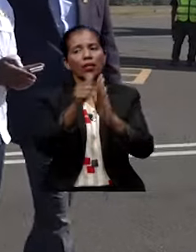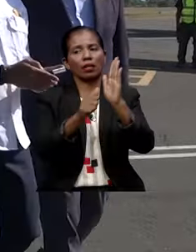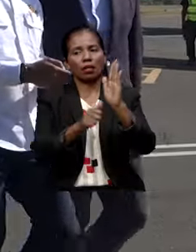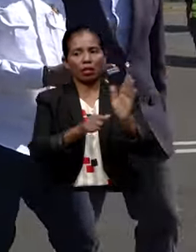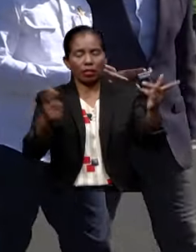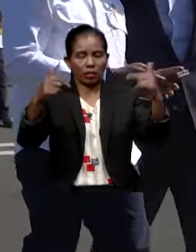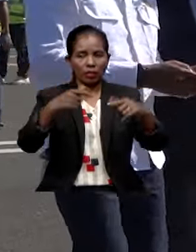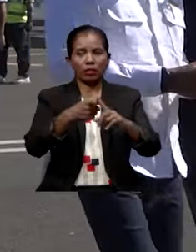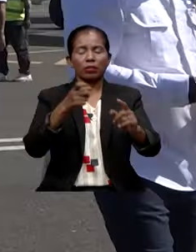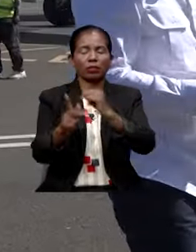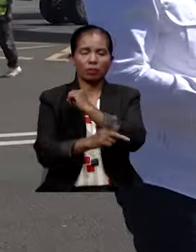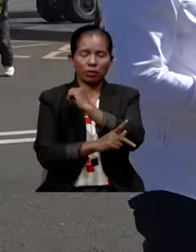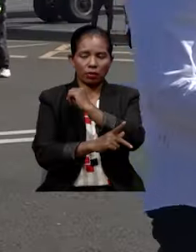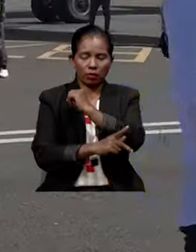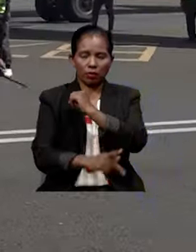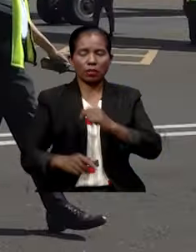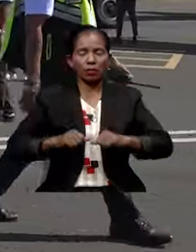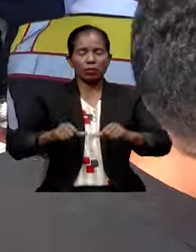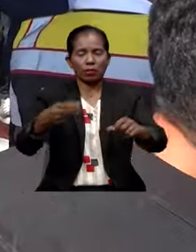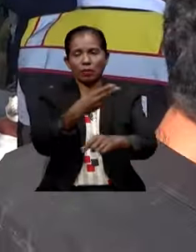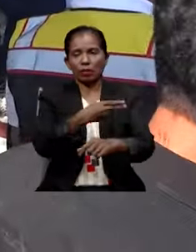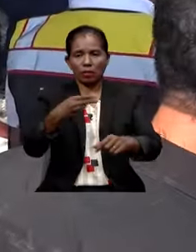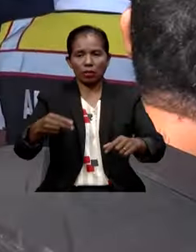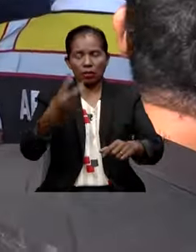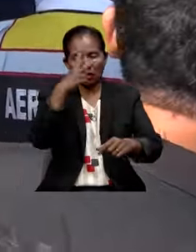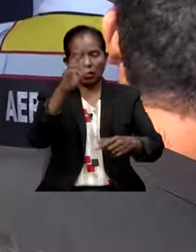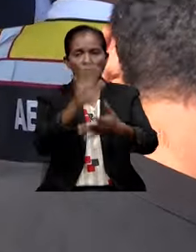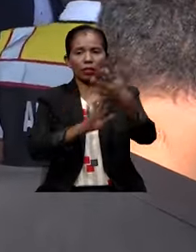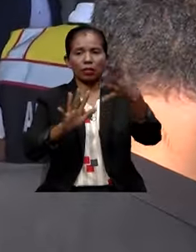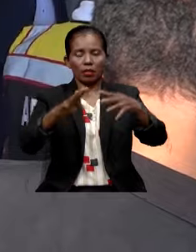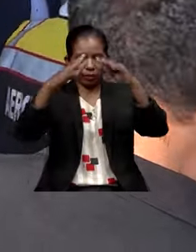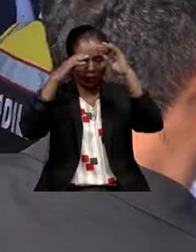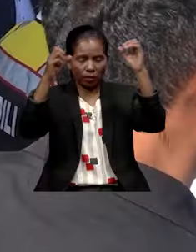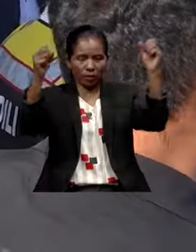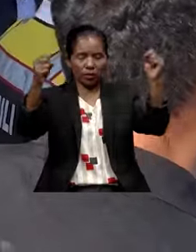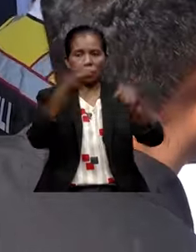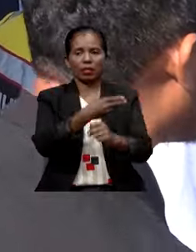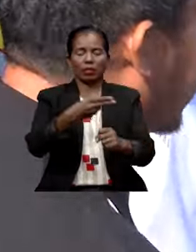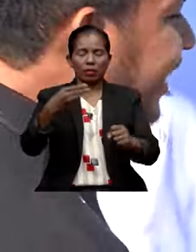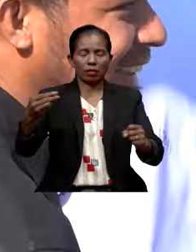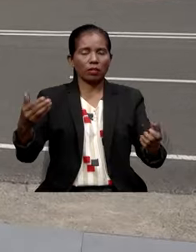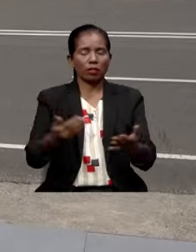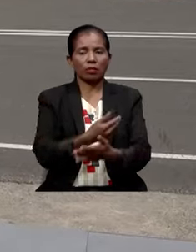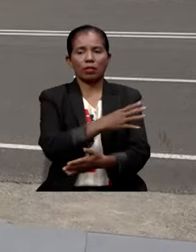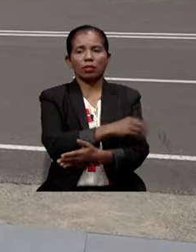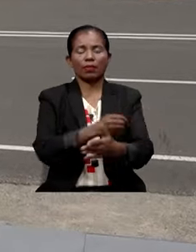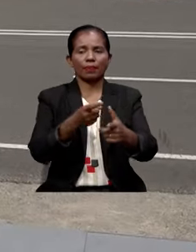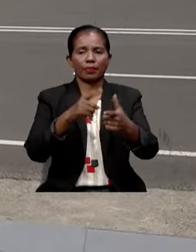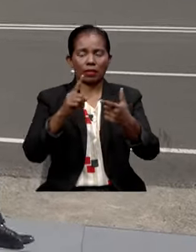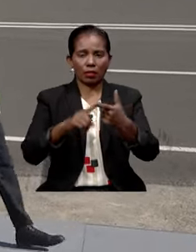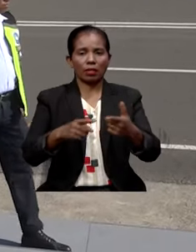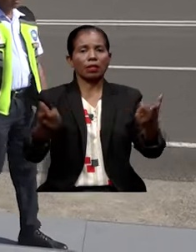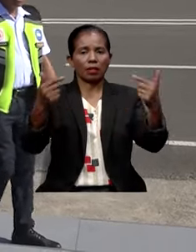filhos de Portugal, Xanana se continua na Indonésia, onde assiste a cerimônia posse do Presidente da República, Indonésia foi para Boa Subianto